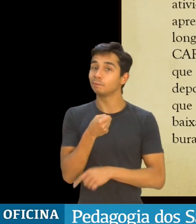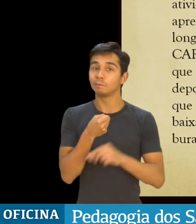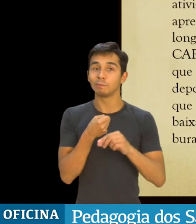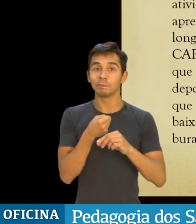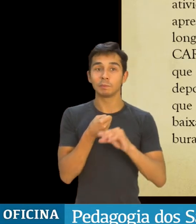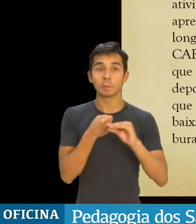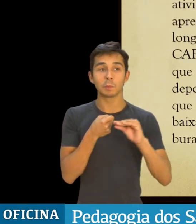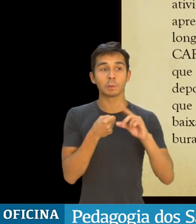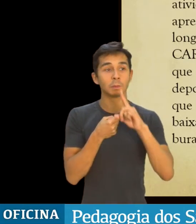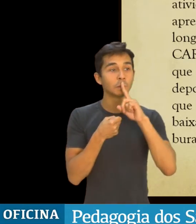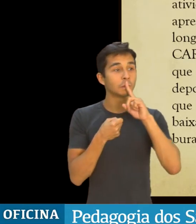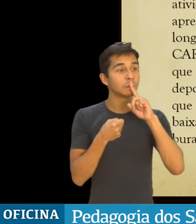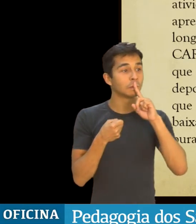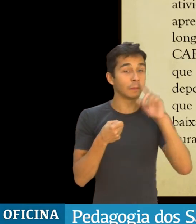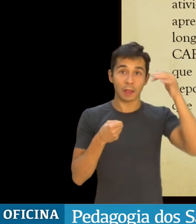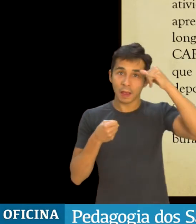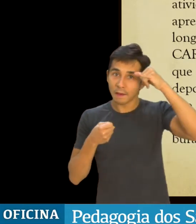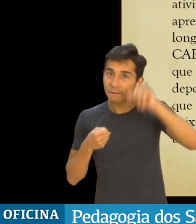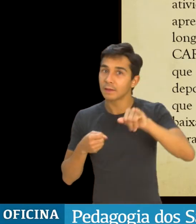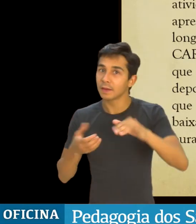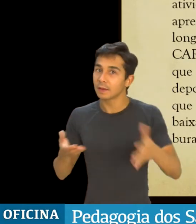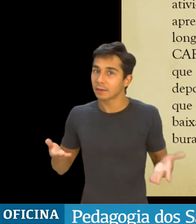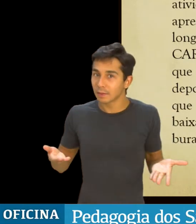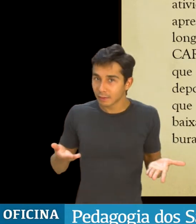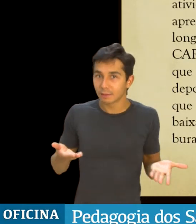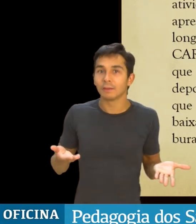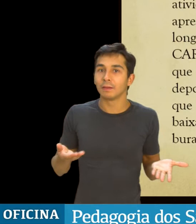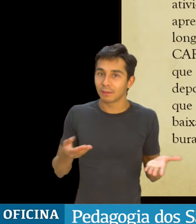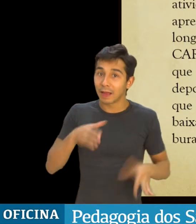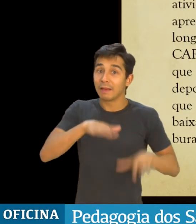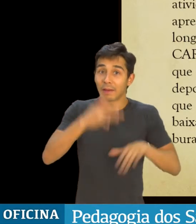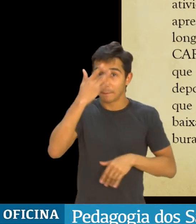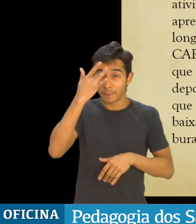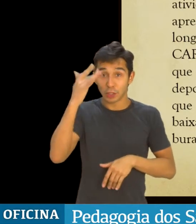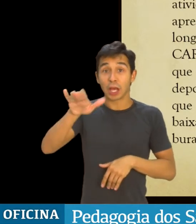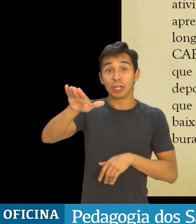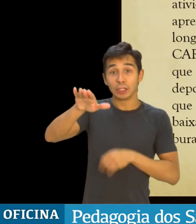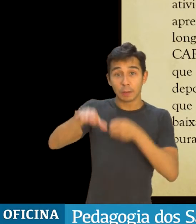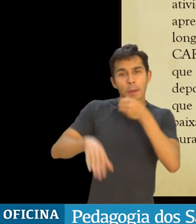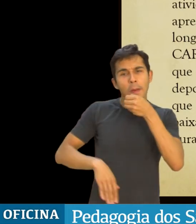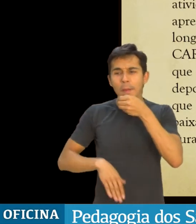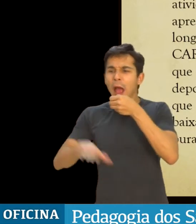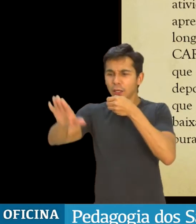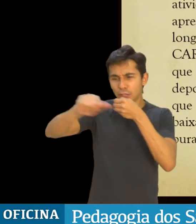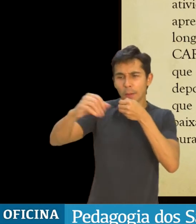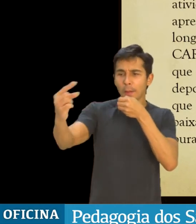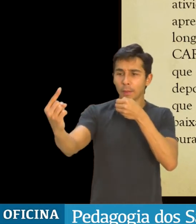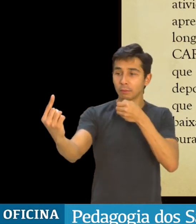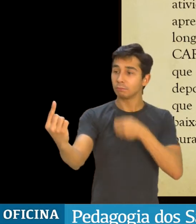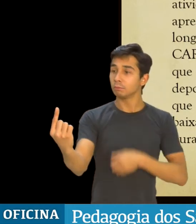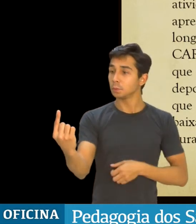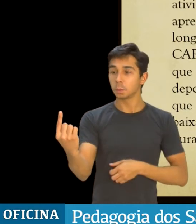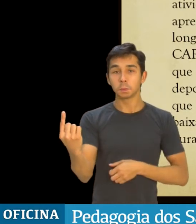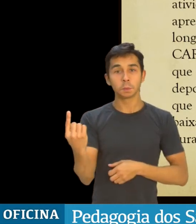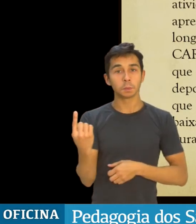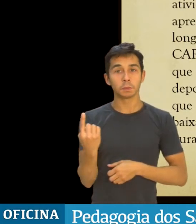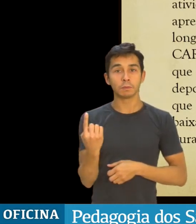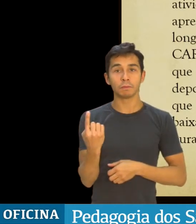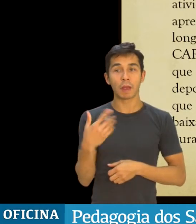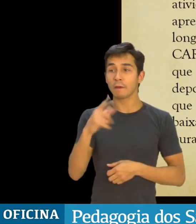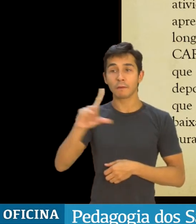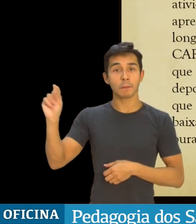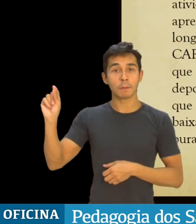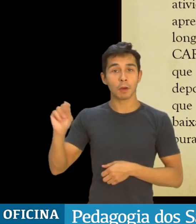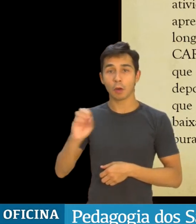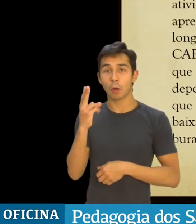que você vai chamar uma pessoa, e essa pessoa não vai estar ali. Seja porque ela foi no banheiro, seja porque ela foi embora